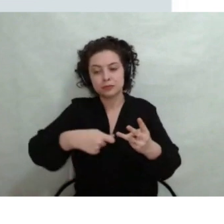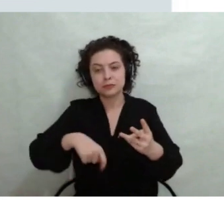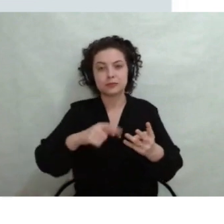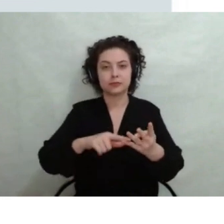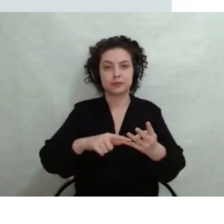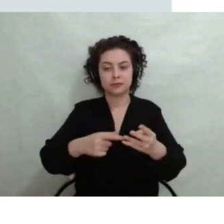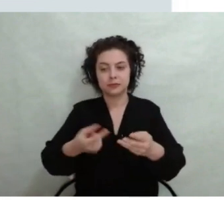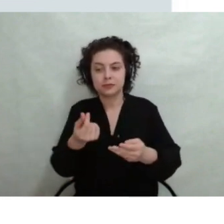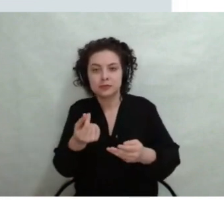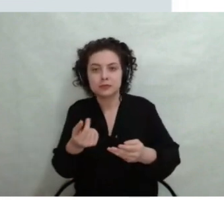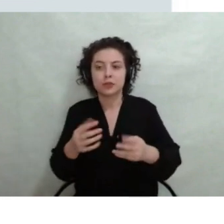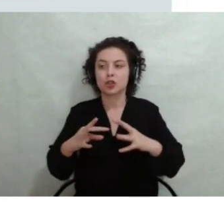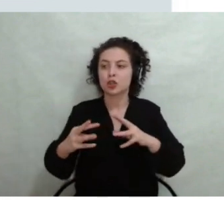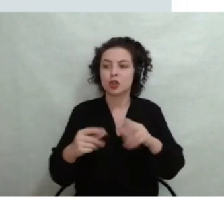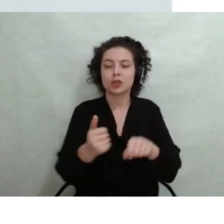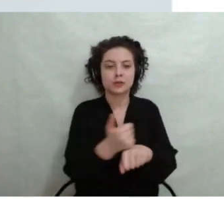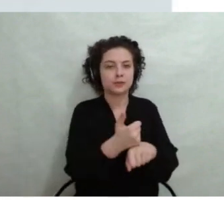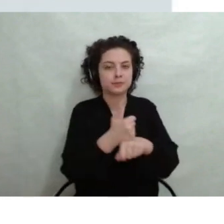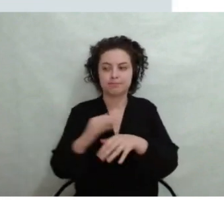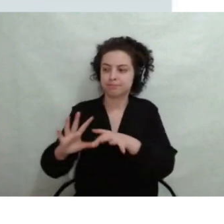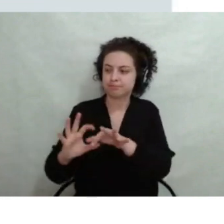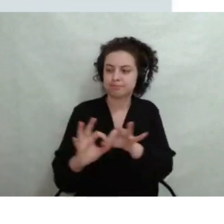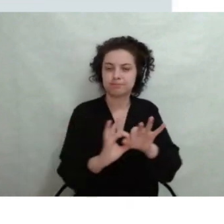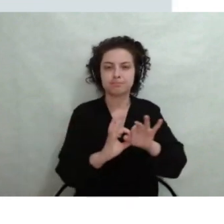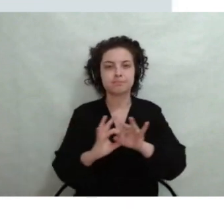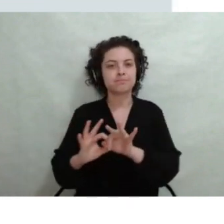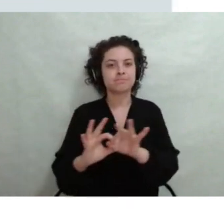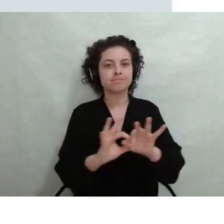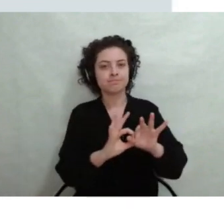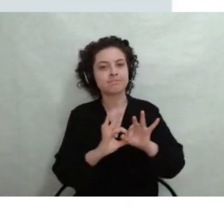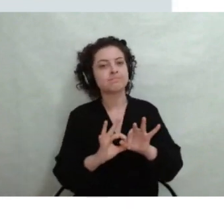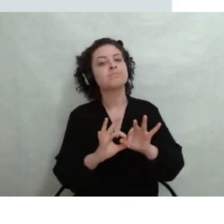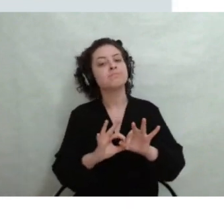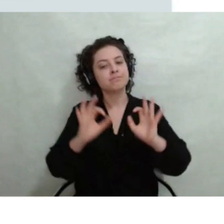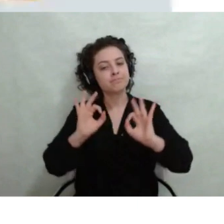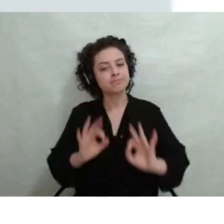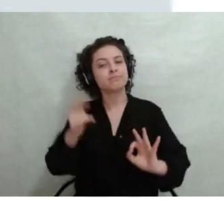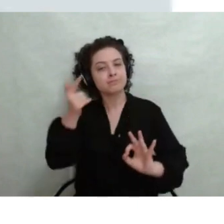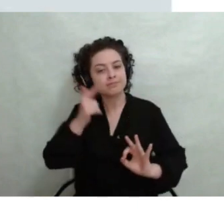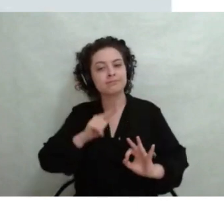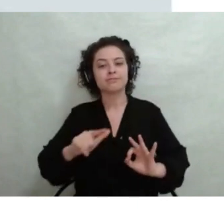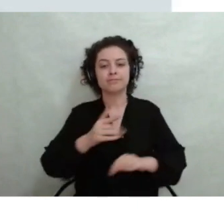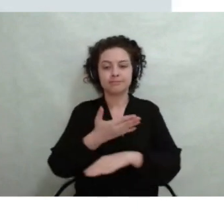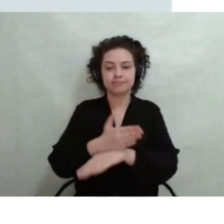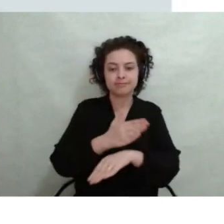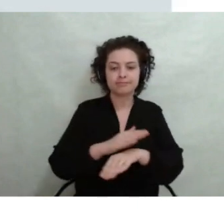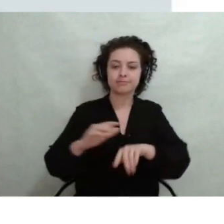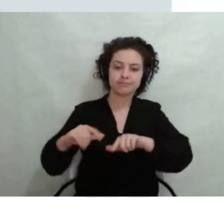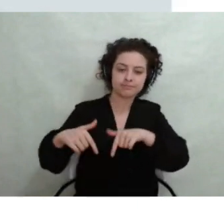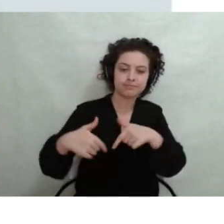todos os profissionais se uniram para que desse certo o nosso enfrentamento